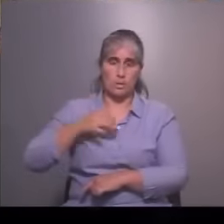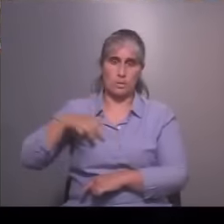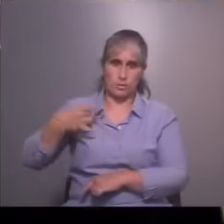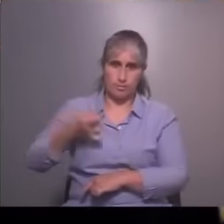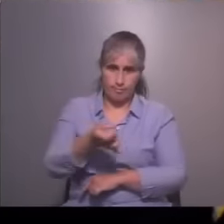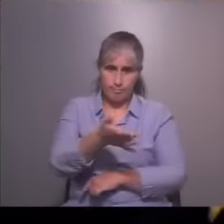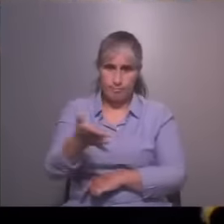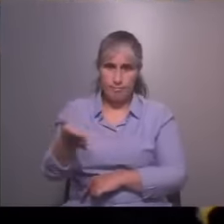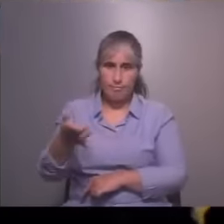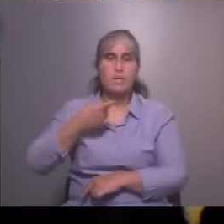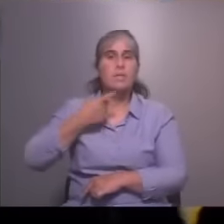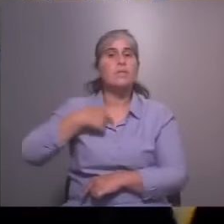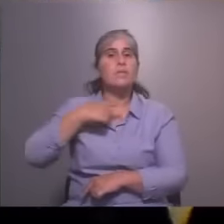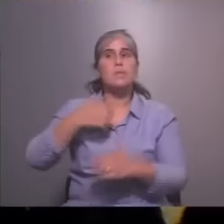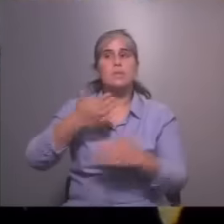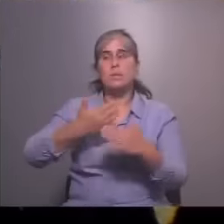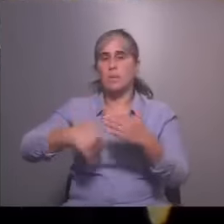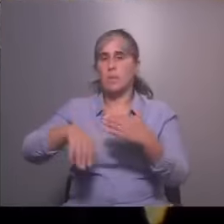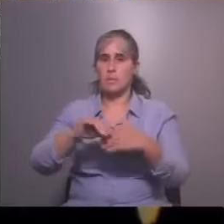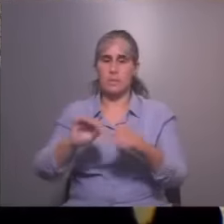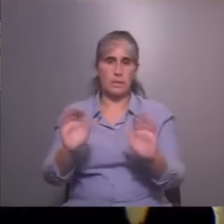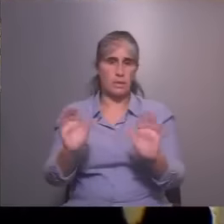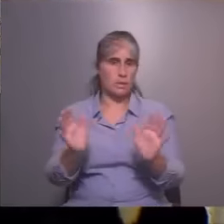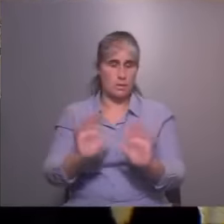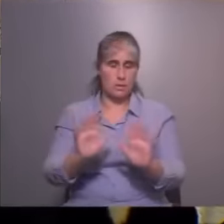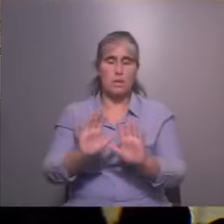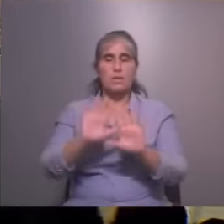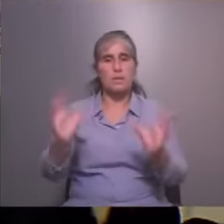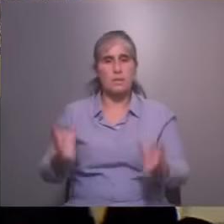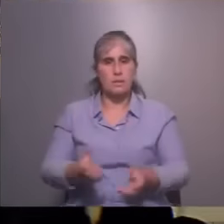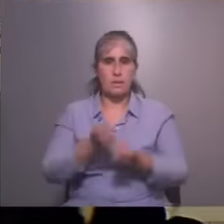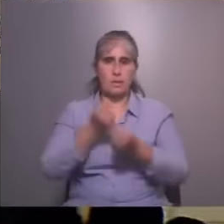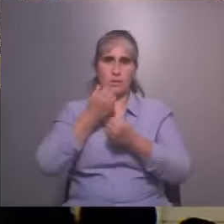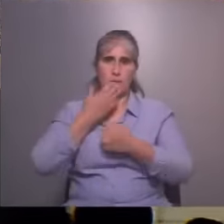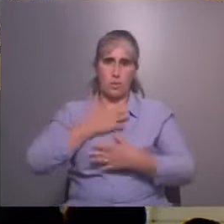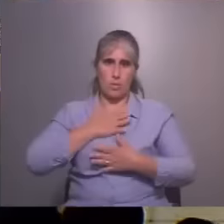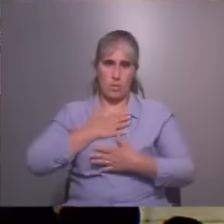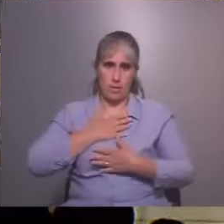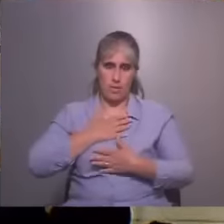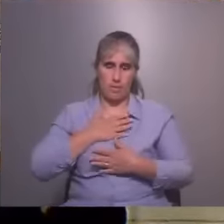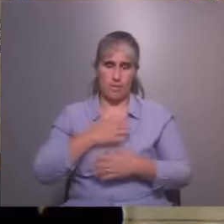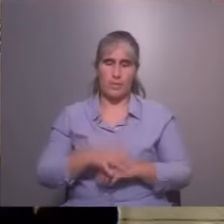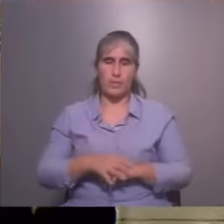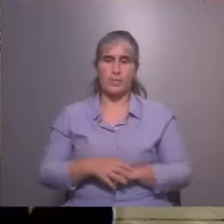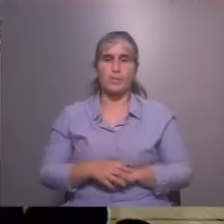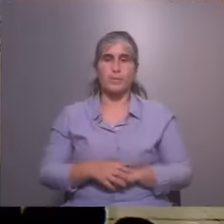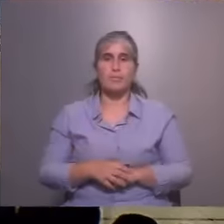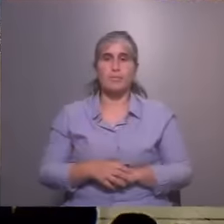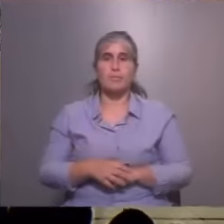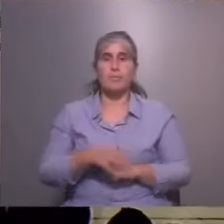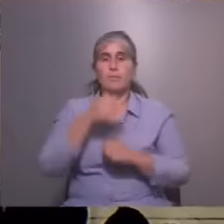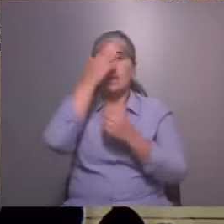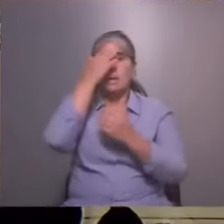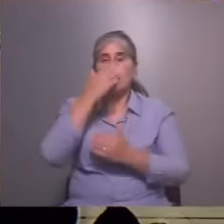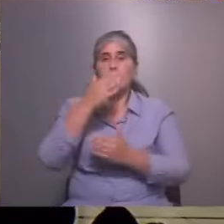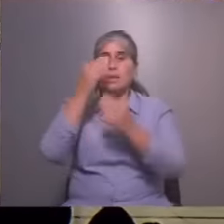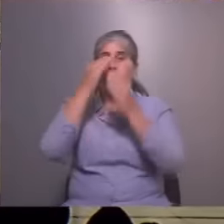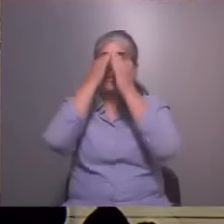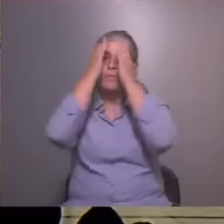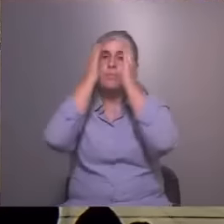Perdoai-nos as nossas ofensas, assim como nós perdoamos a quem nos tem ofendido. E não nos deixeis cair